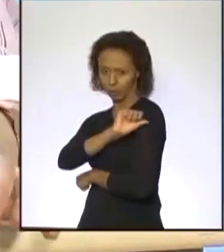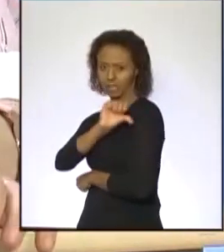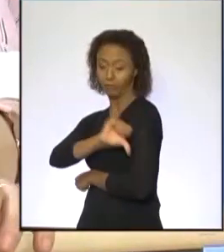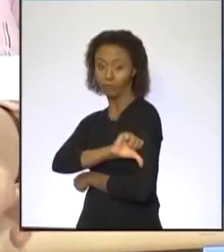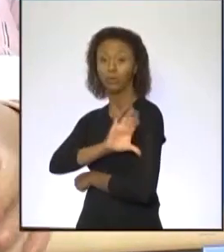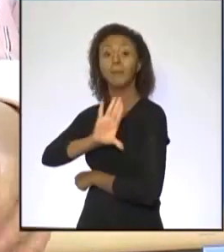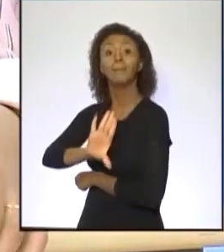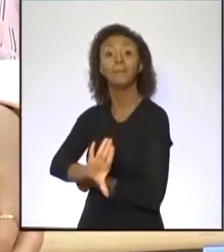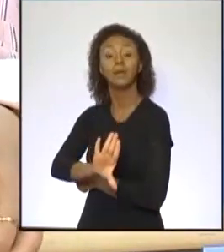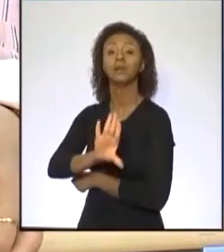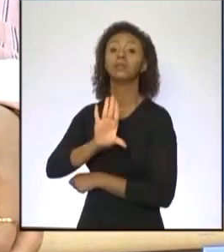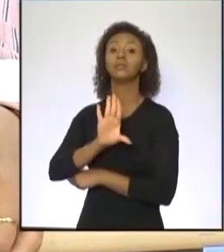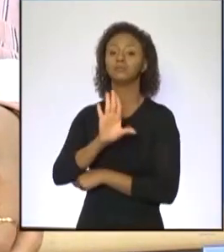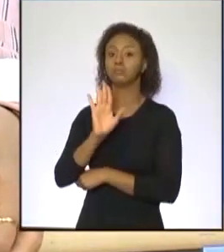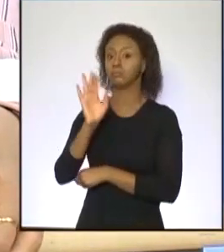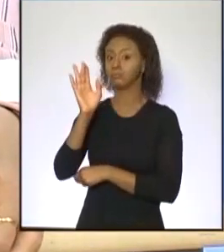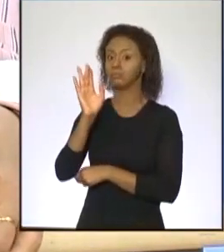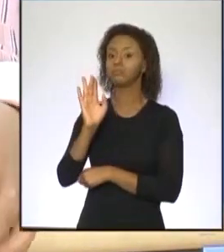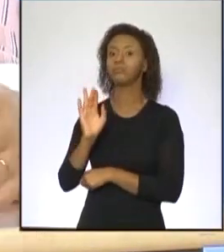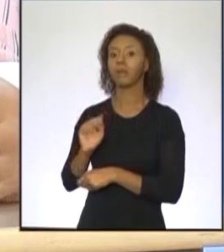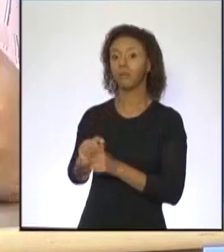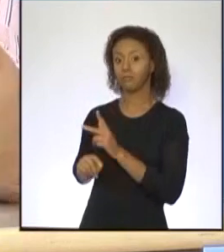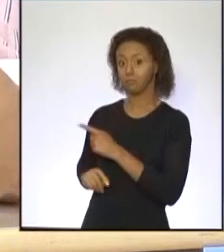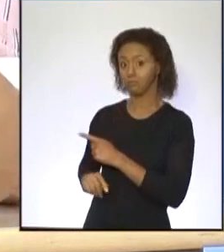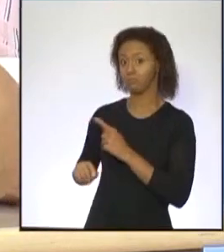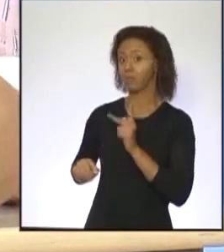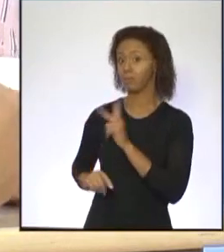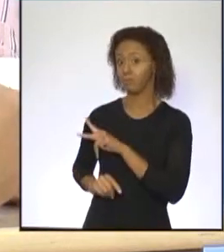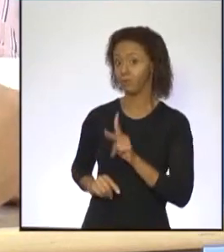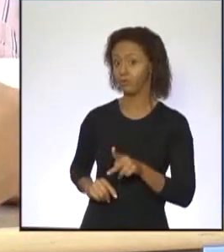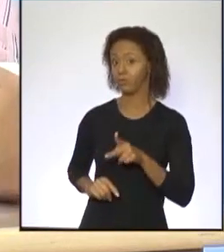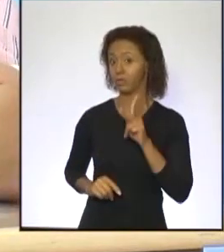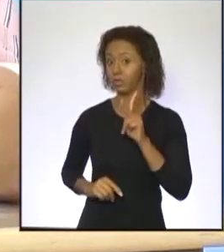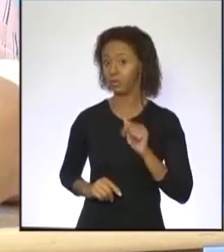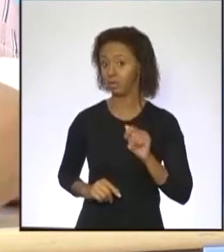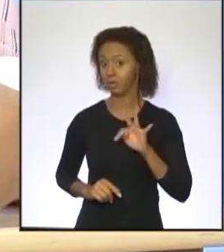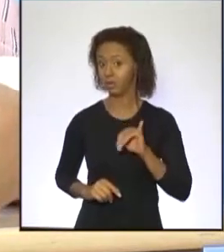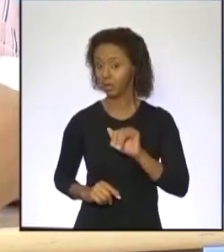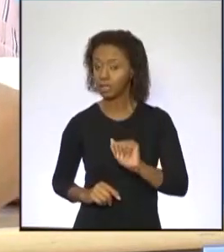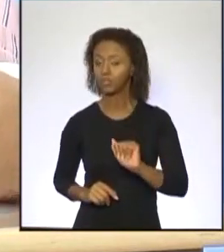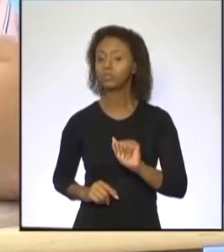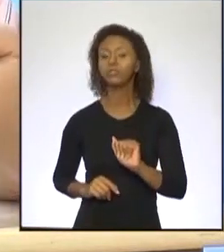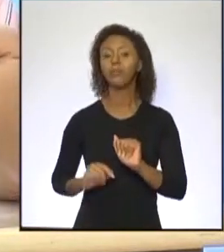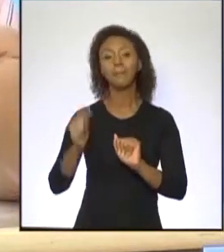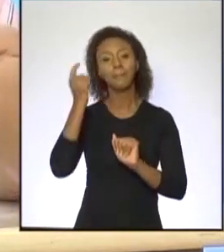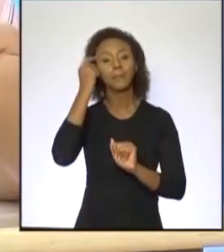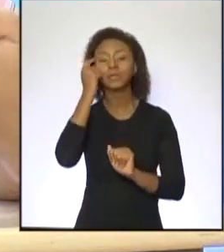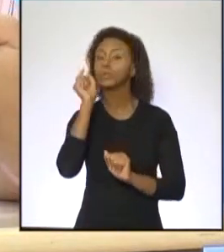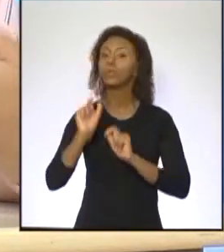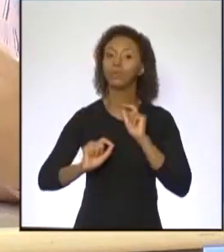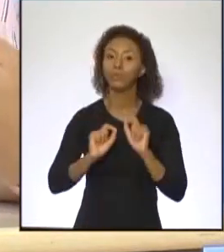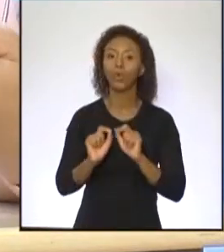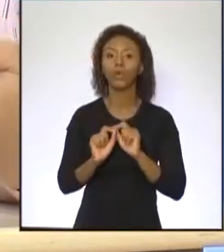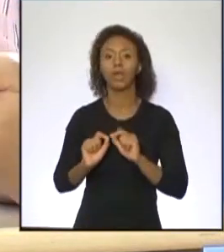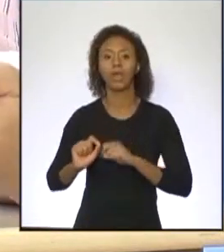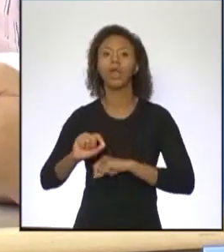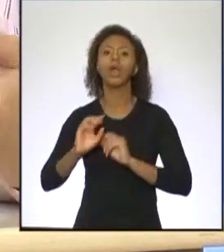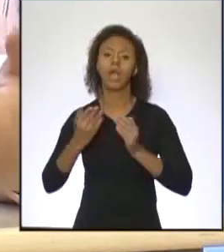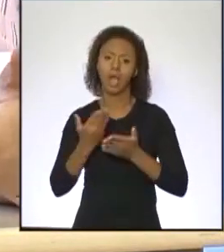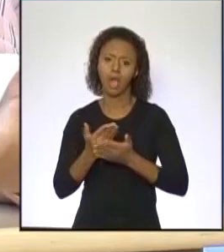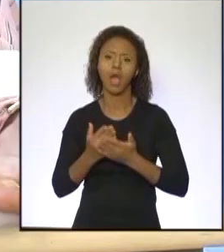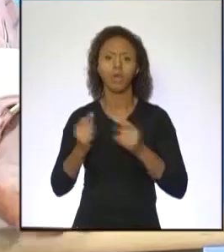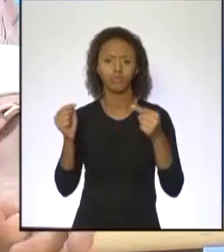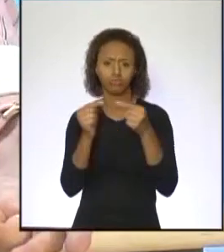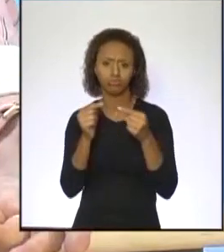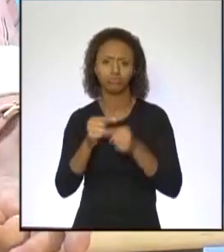foi montada, ela foi elaborada pela Kátia, de forma que ela atendesse a todos os alunos